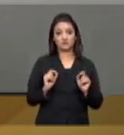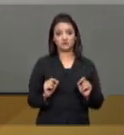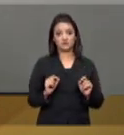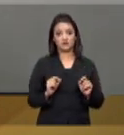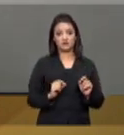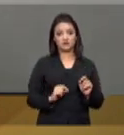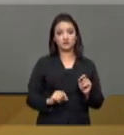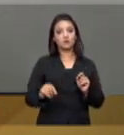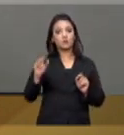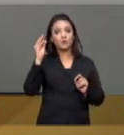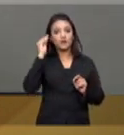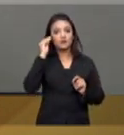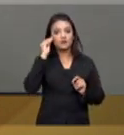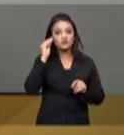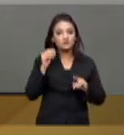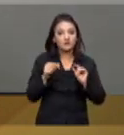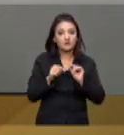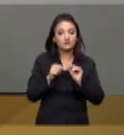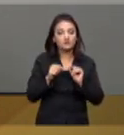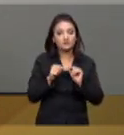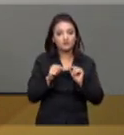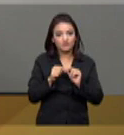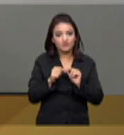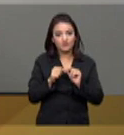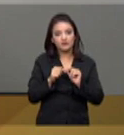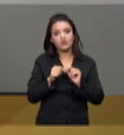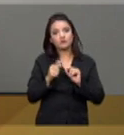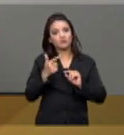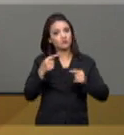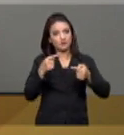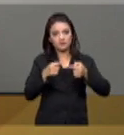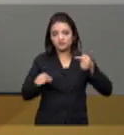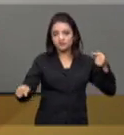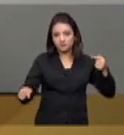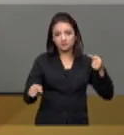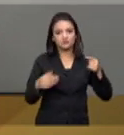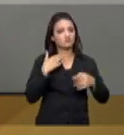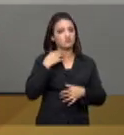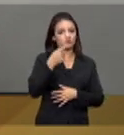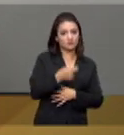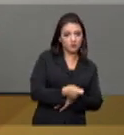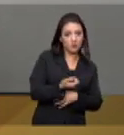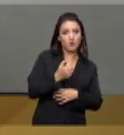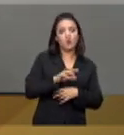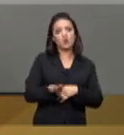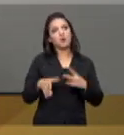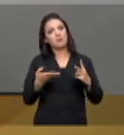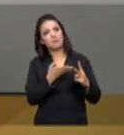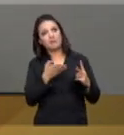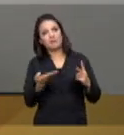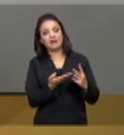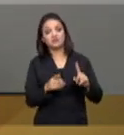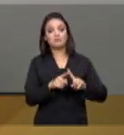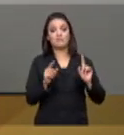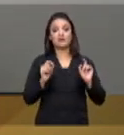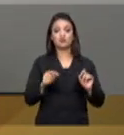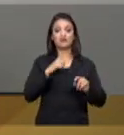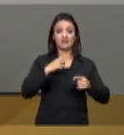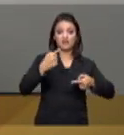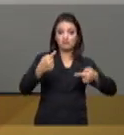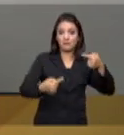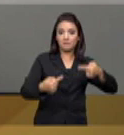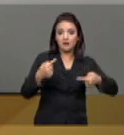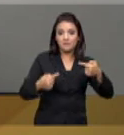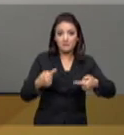às lições mencionadas vincule o julgador, nem as partes. O que foi objeto de ampla